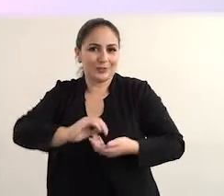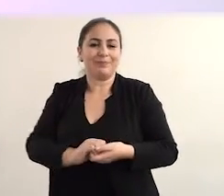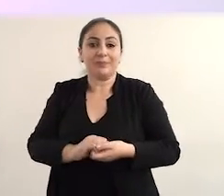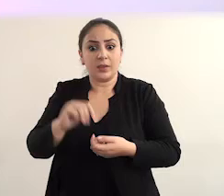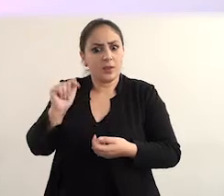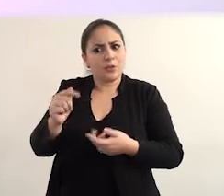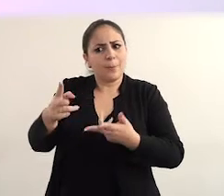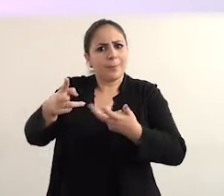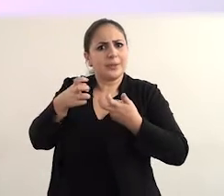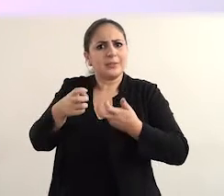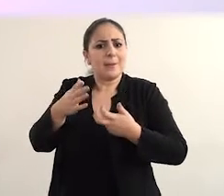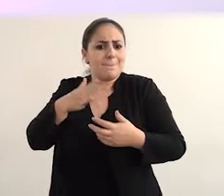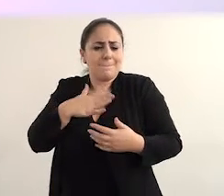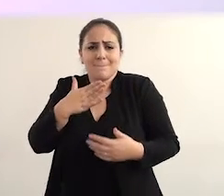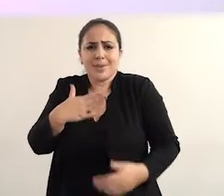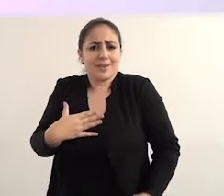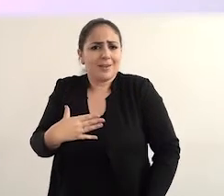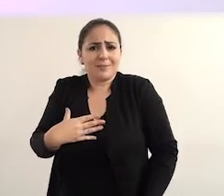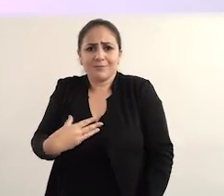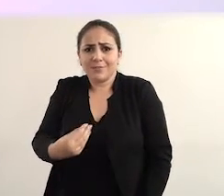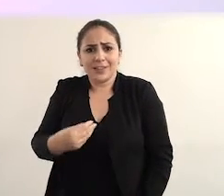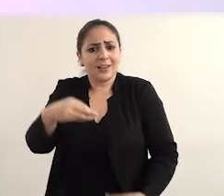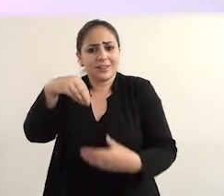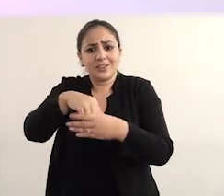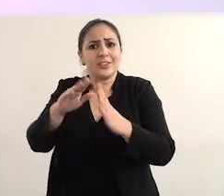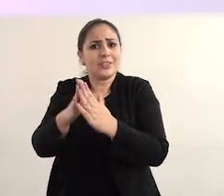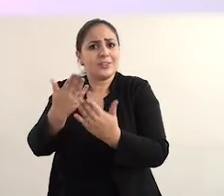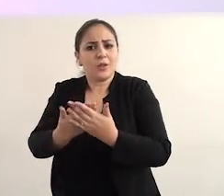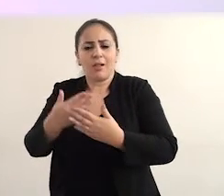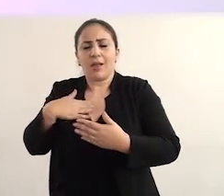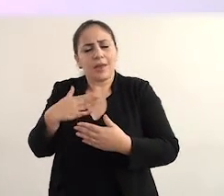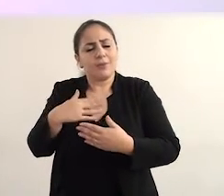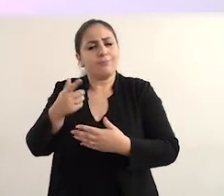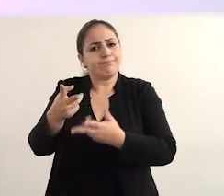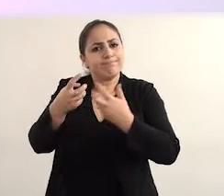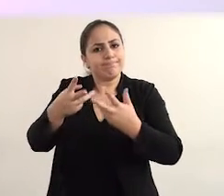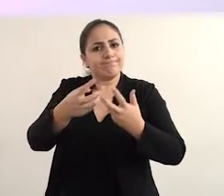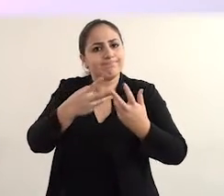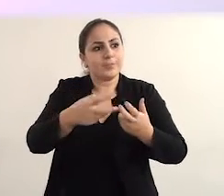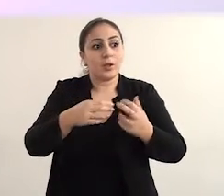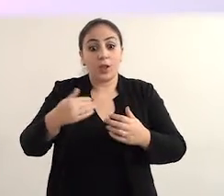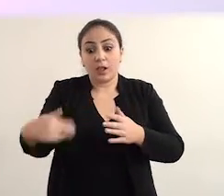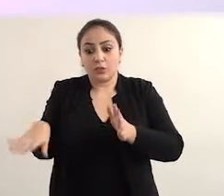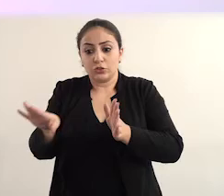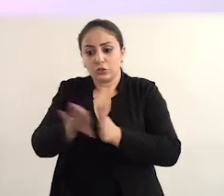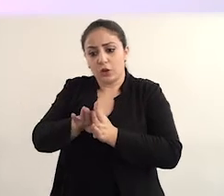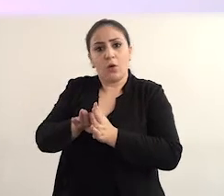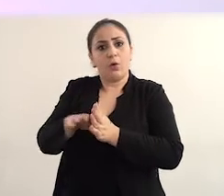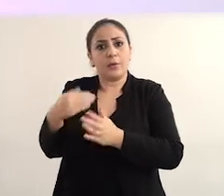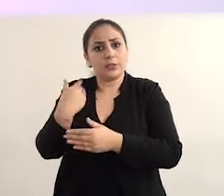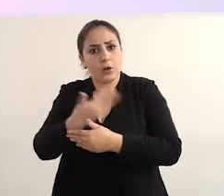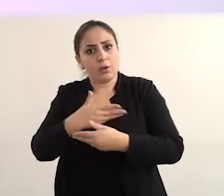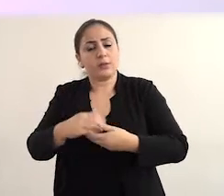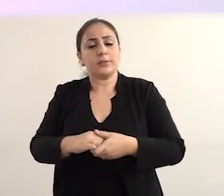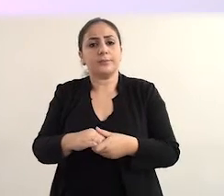isso eu vejo com a questão da minha filha também na escola. Eu venho passando isso desde quando ela chegou para nós,